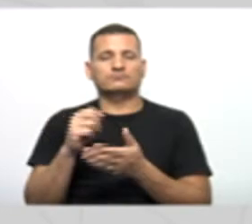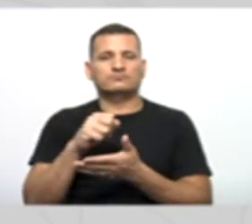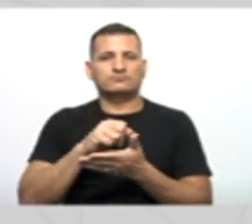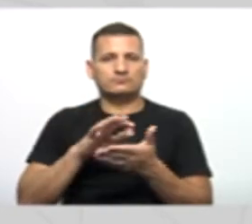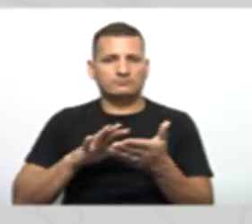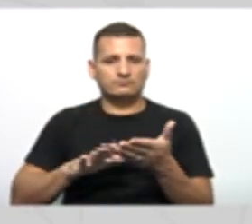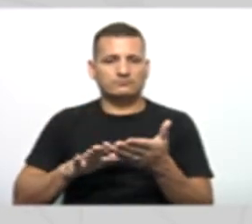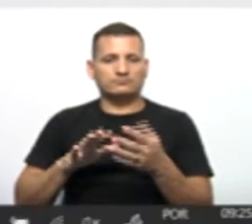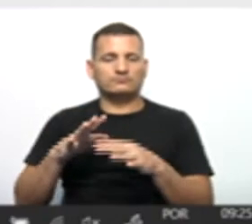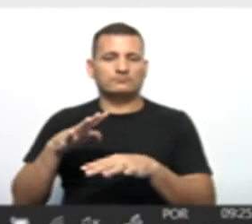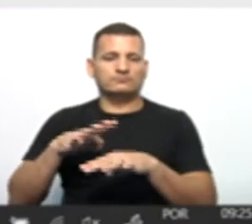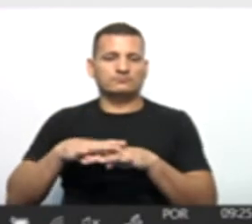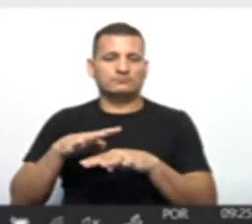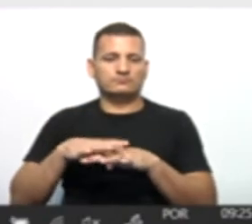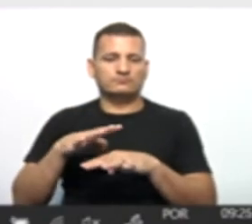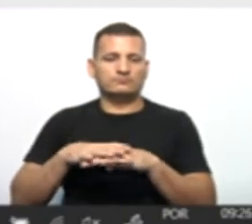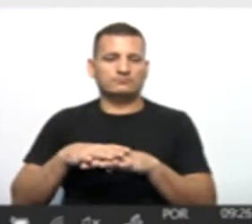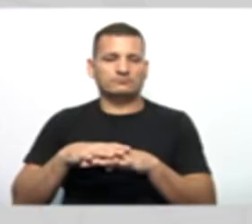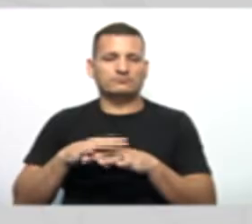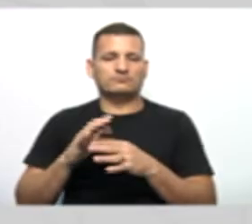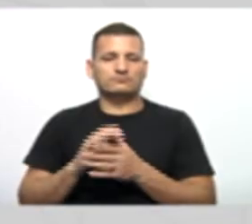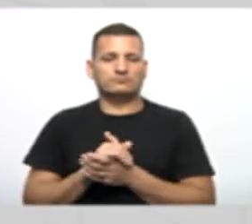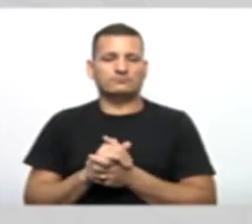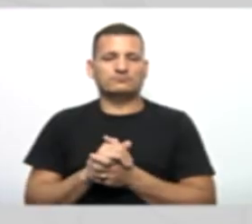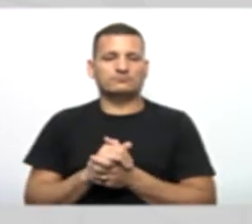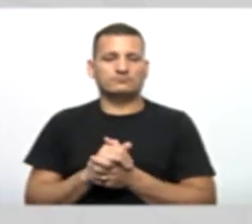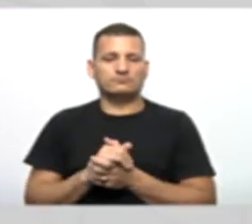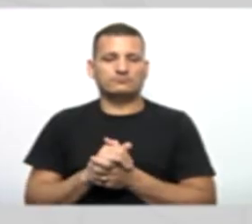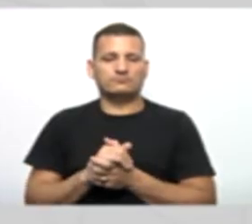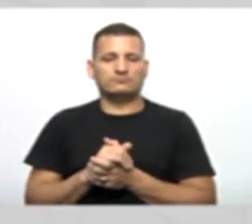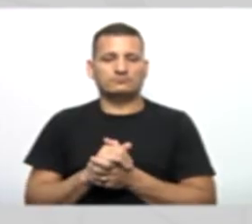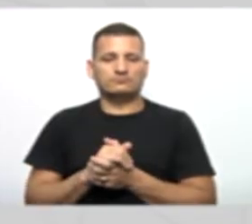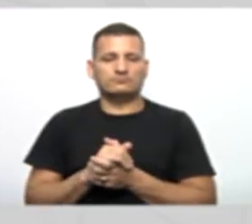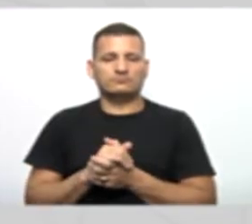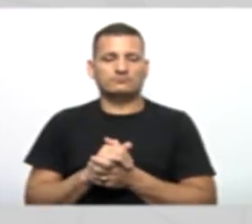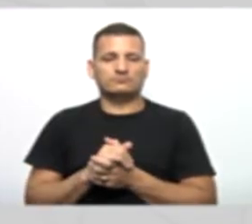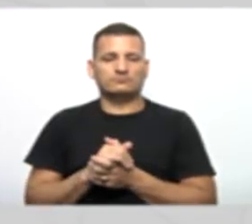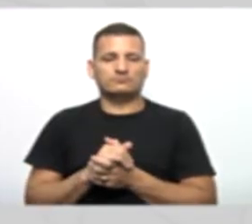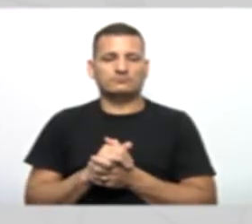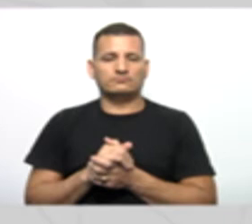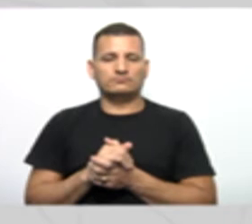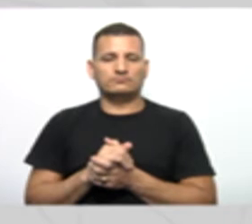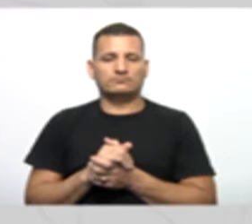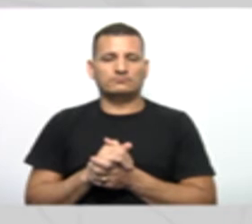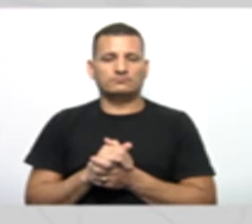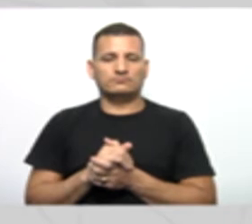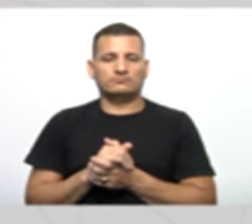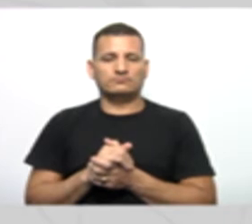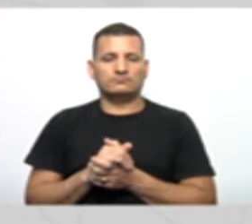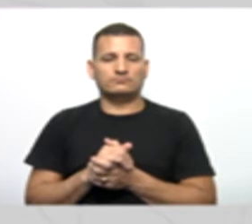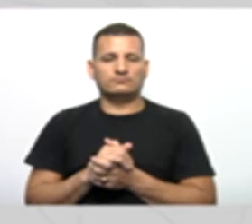Ou seja, você vem aqui na tabela vem aqui na tarefa, um pouquinho.